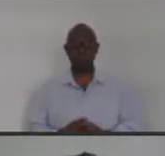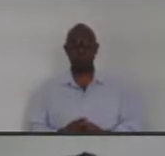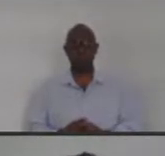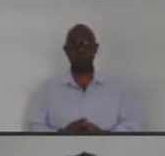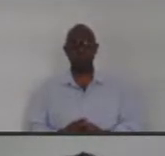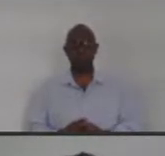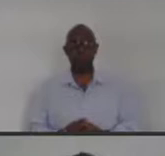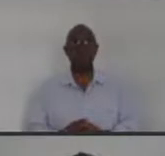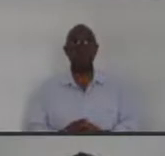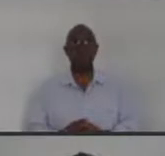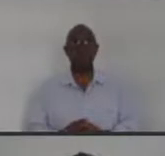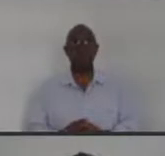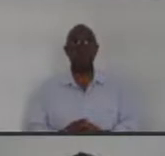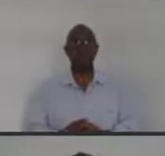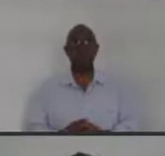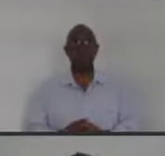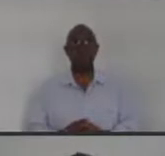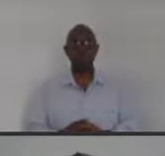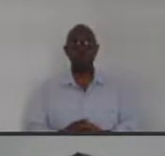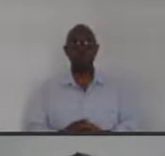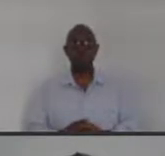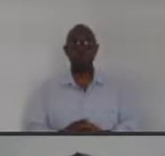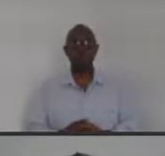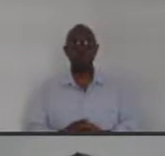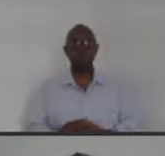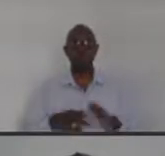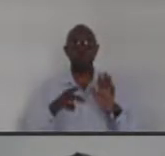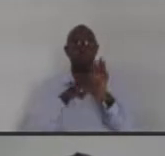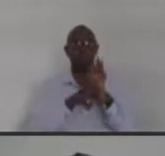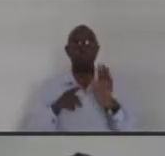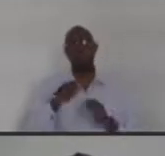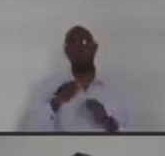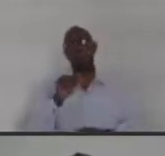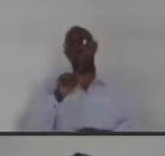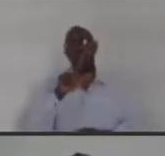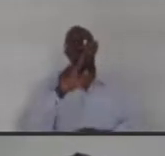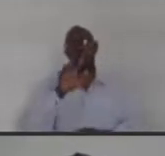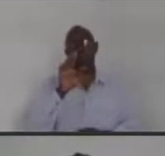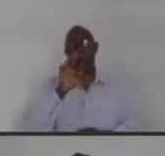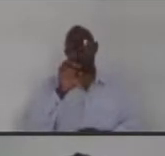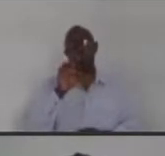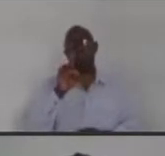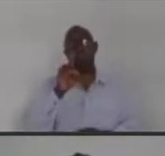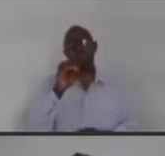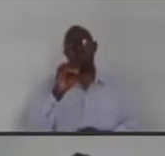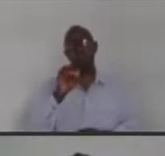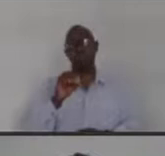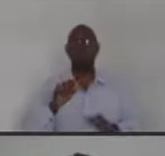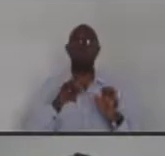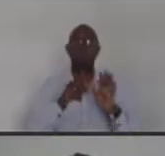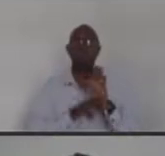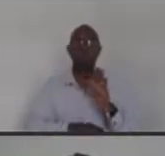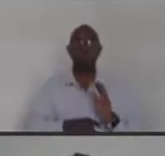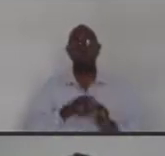Projeto de lei do prefeito municipal Luiz Alfredo Castro Rusa Dalben, projeto de lei número